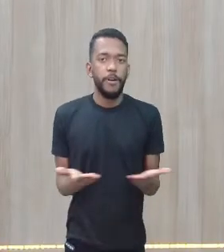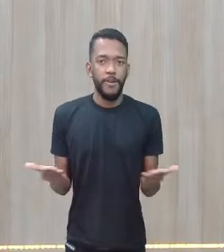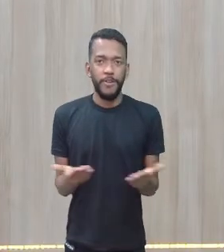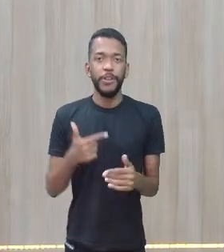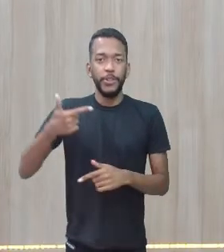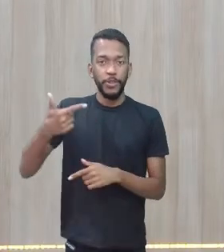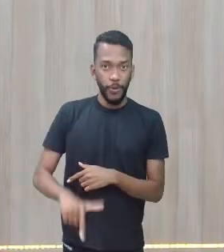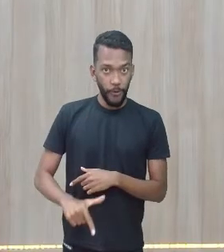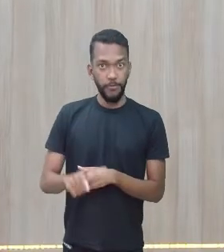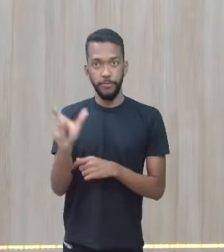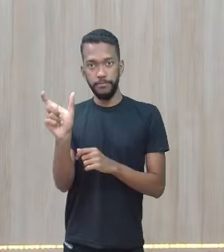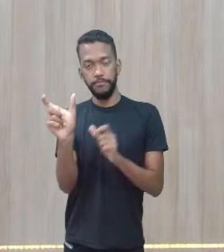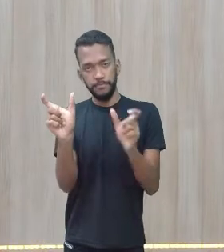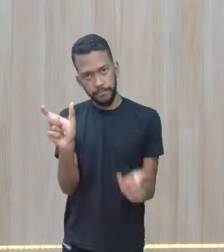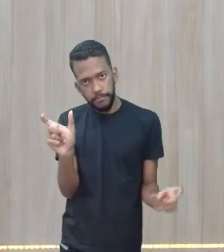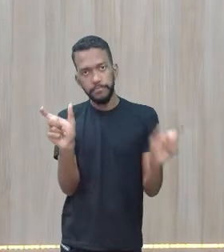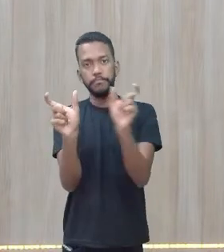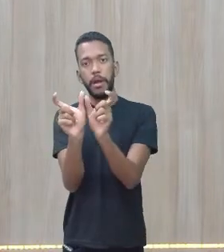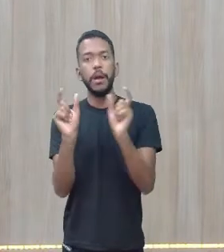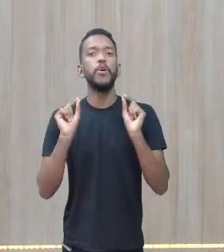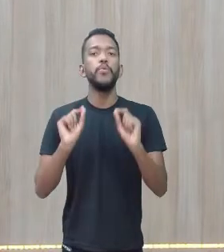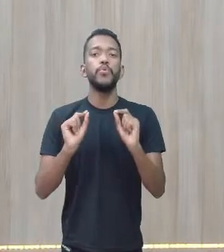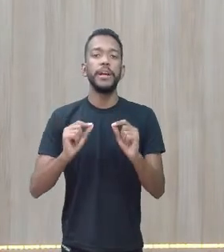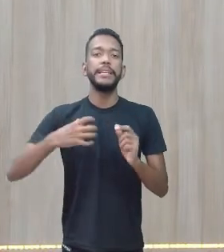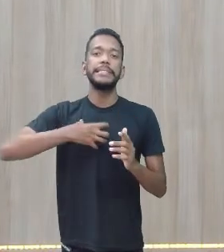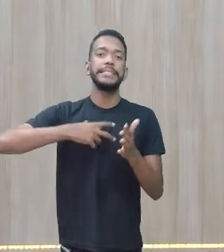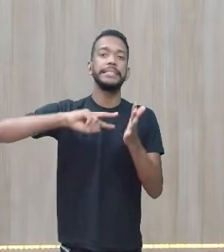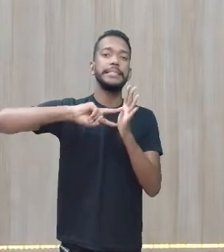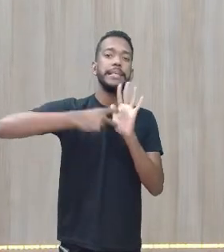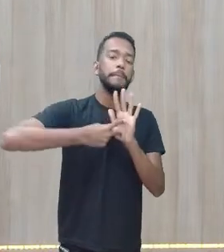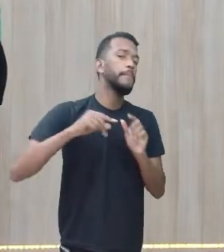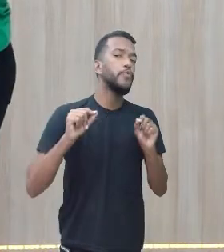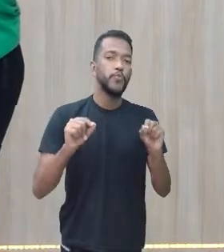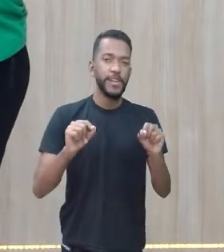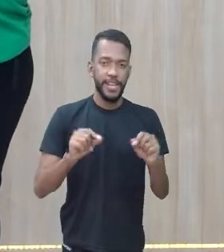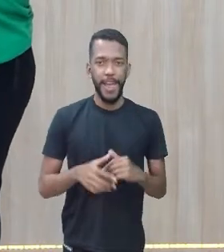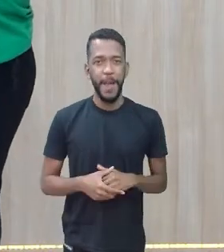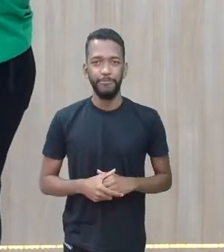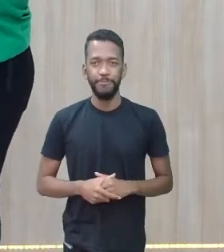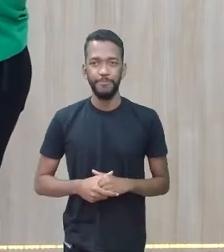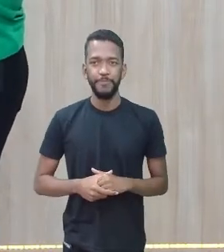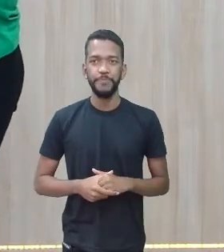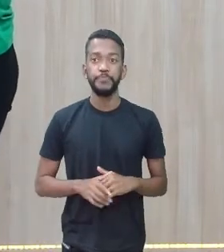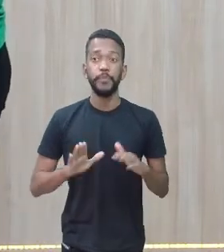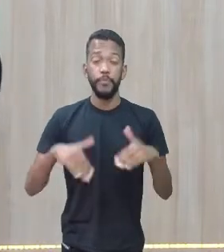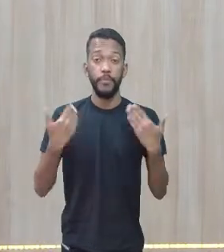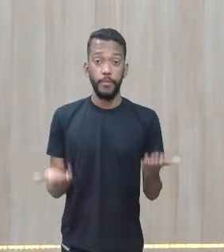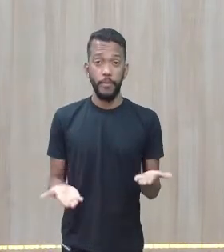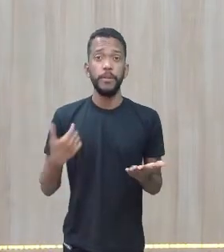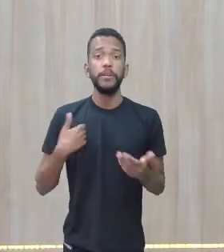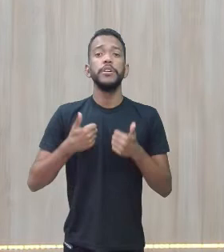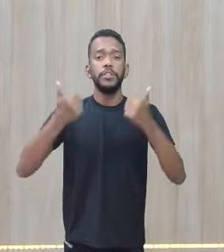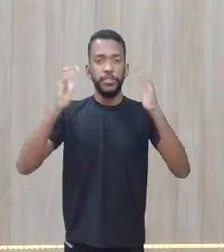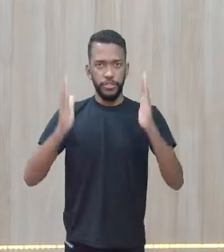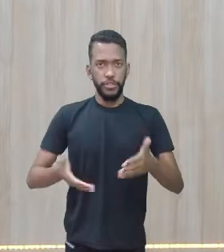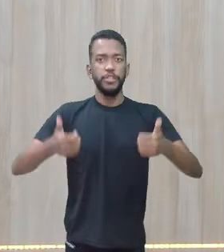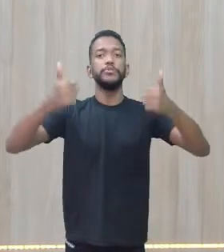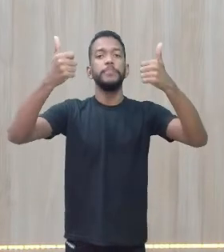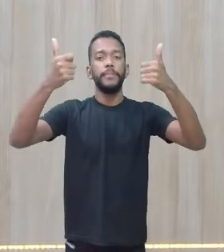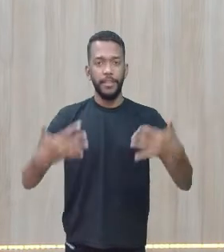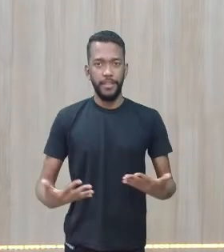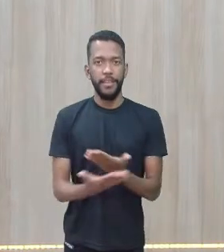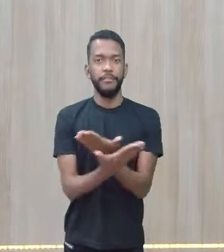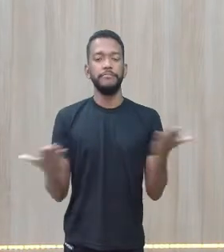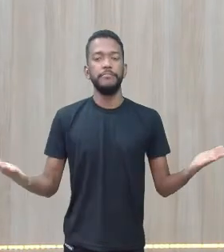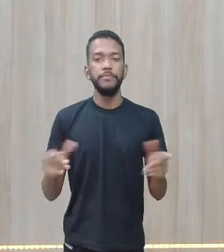novamente o que é semântica. Então, eu falei com vocês várias vezes